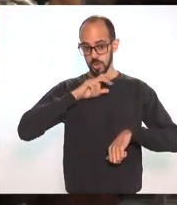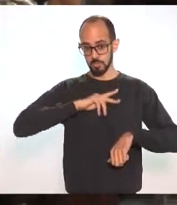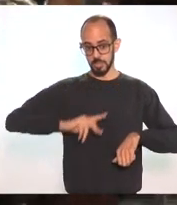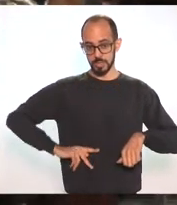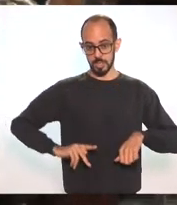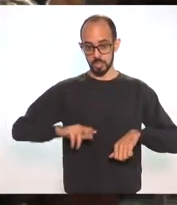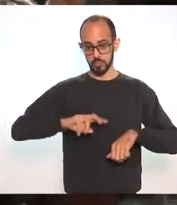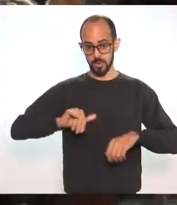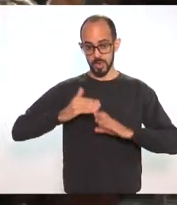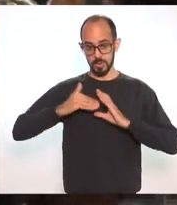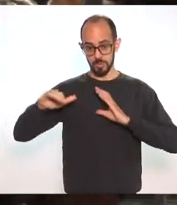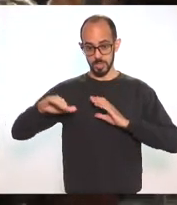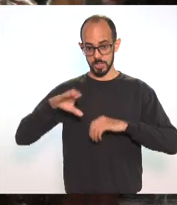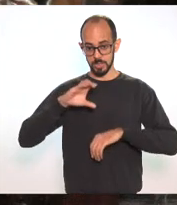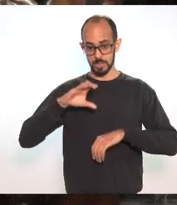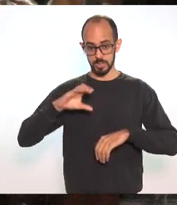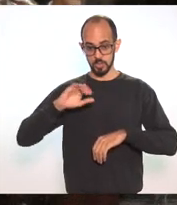CCJ